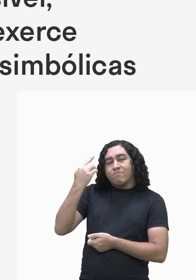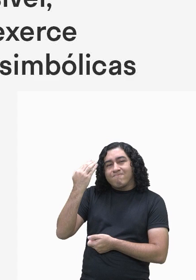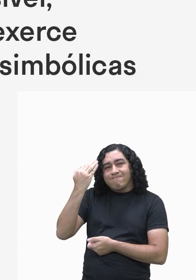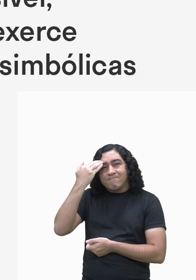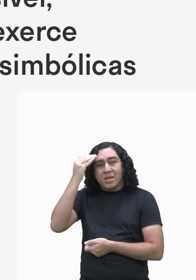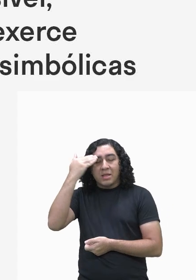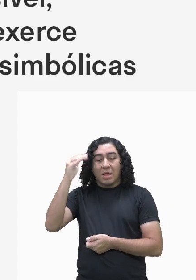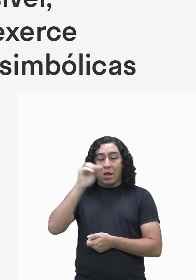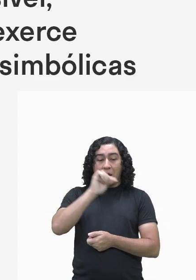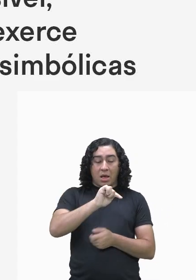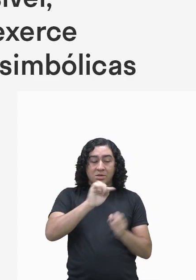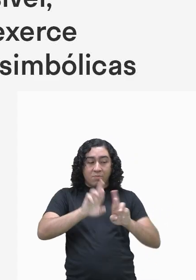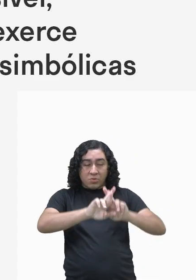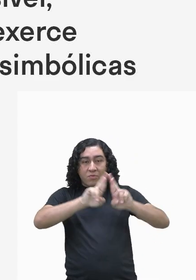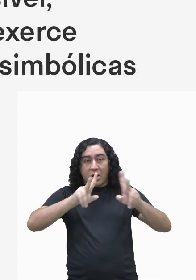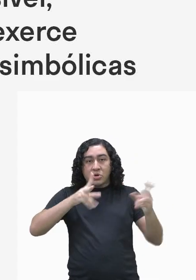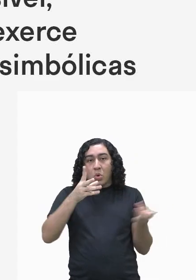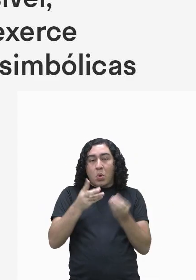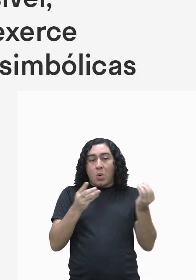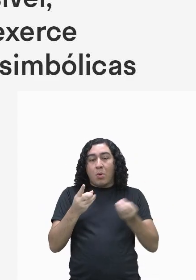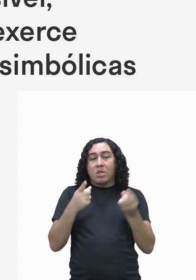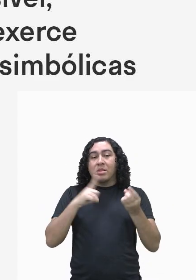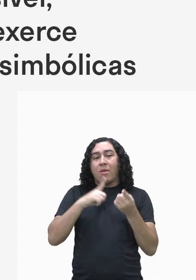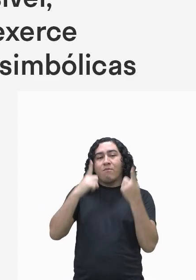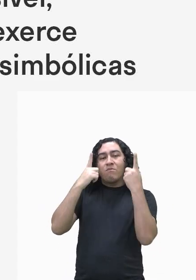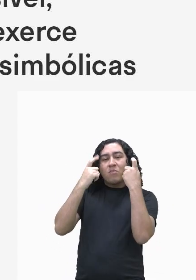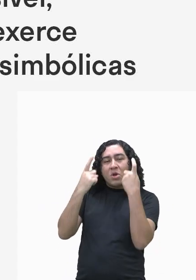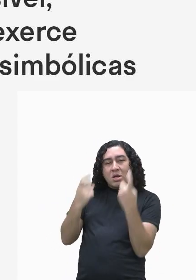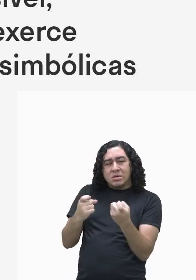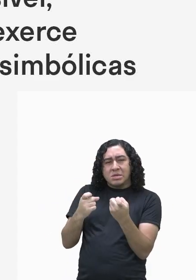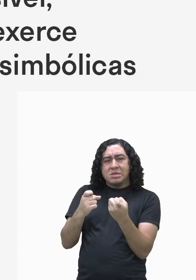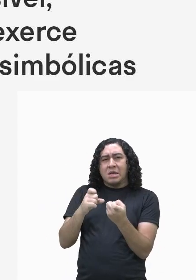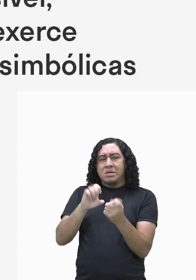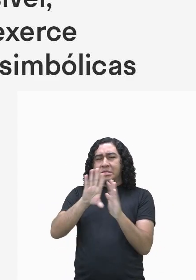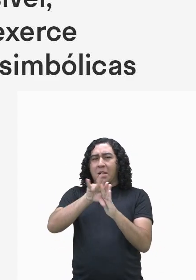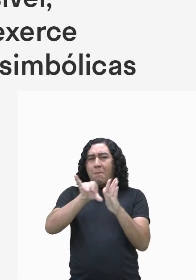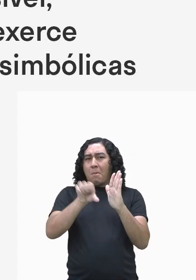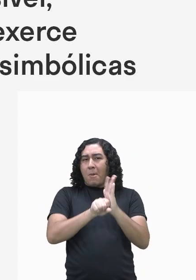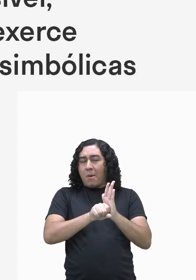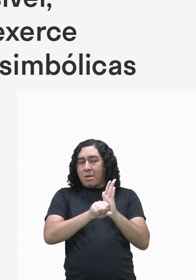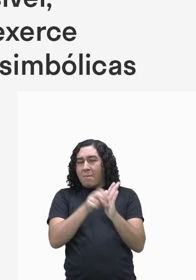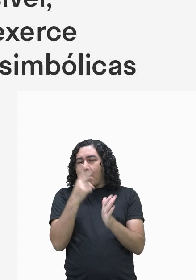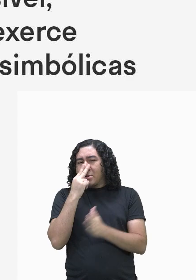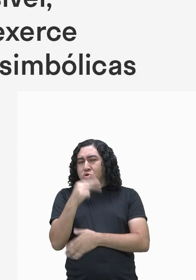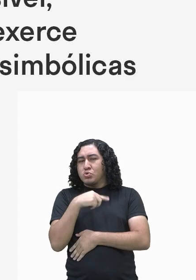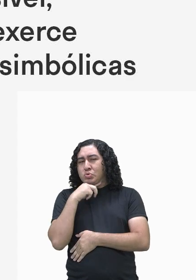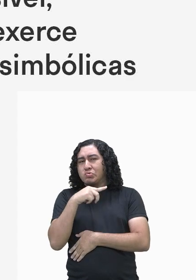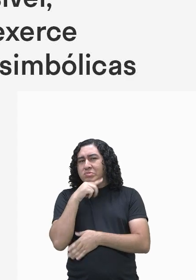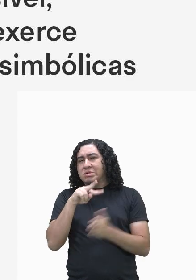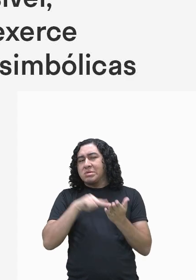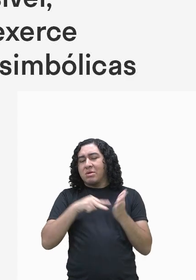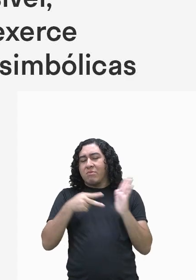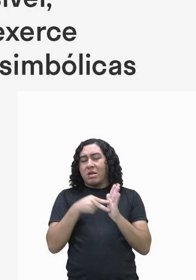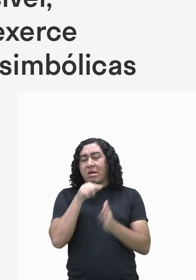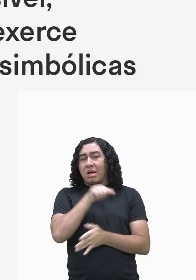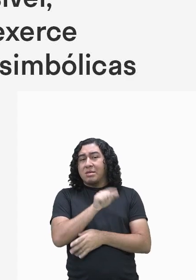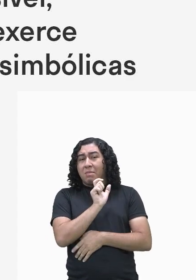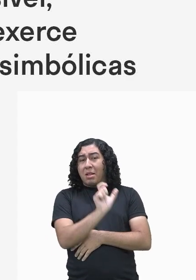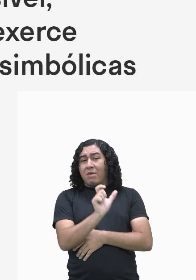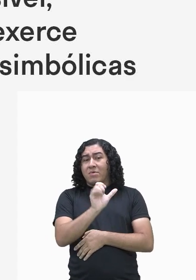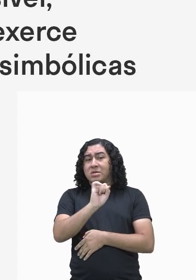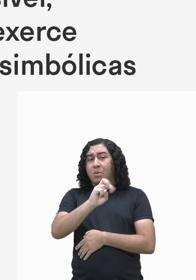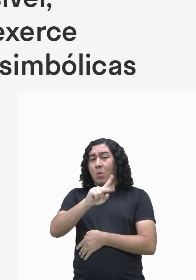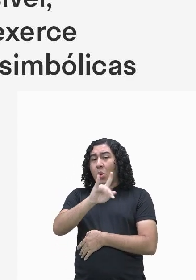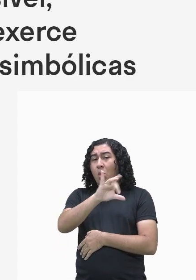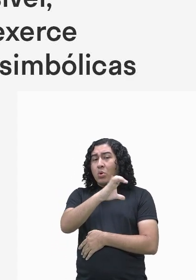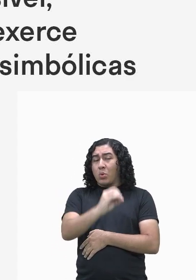simbólica. Mais uma vez, ainda não está claro para nós o significado deste termo